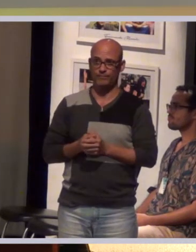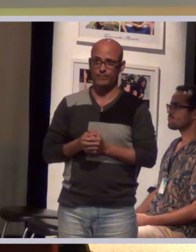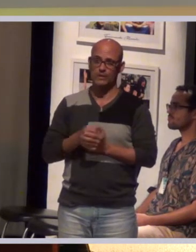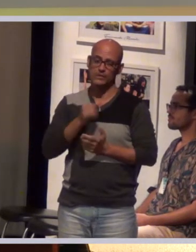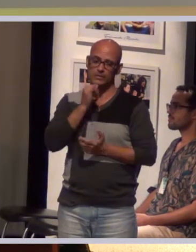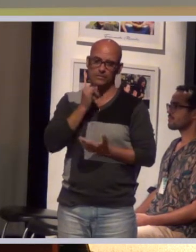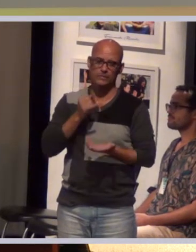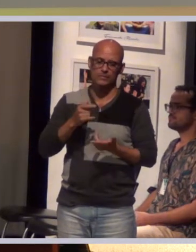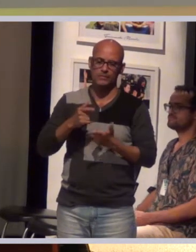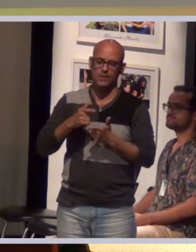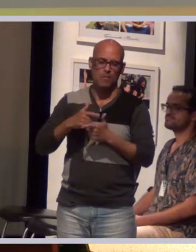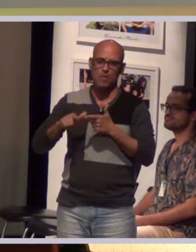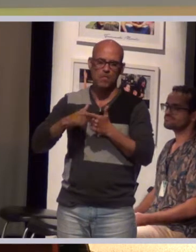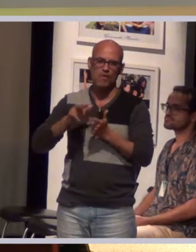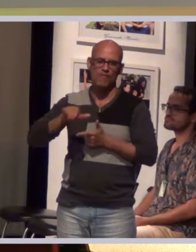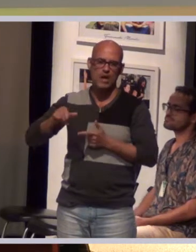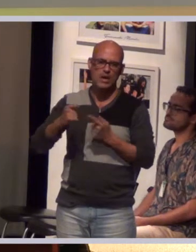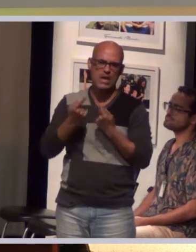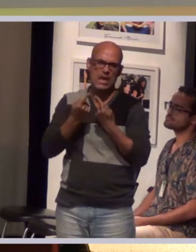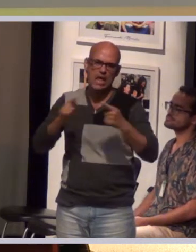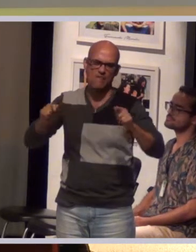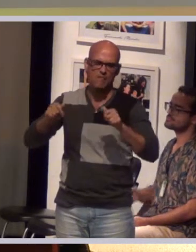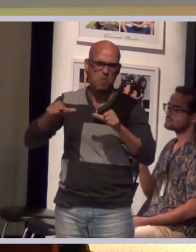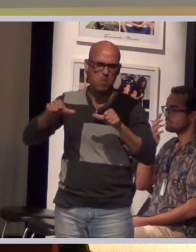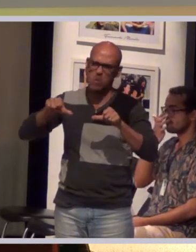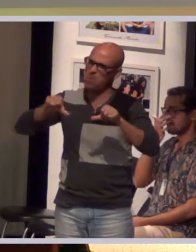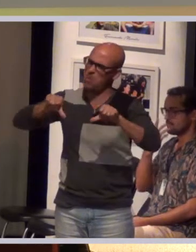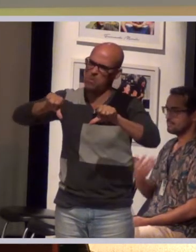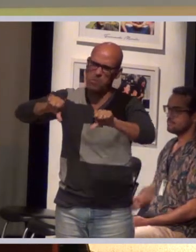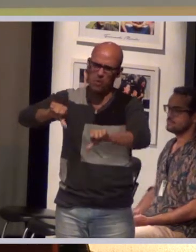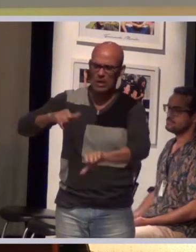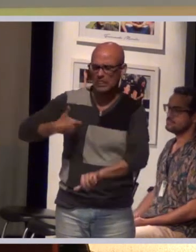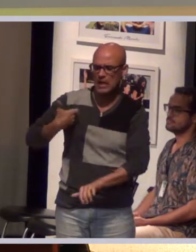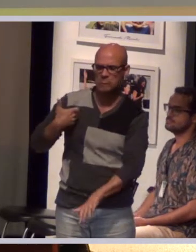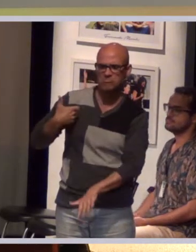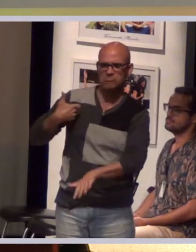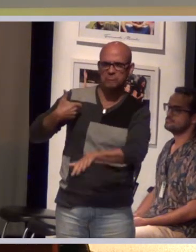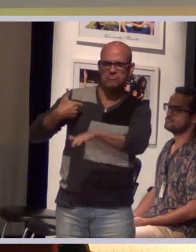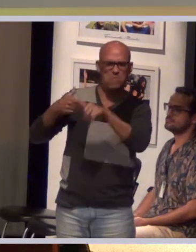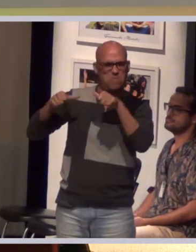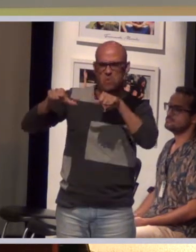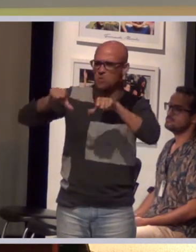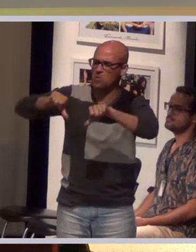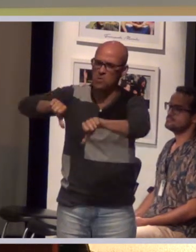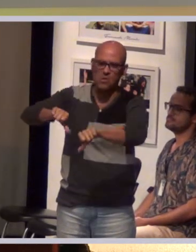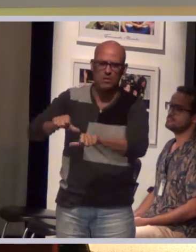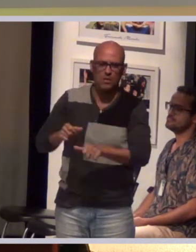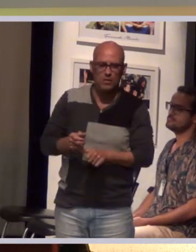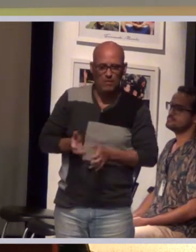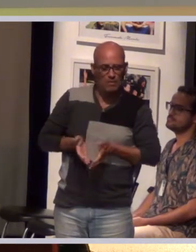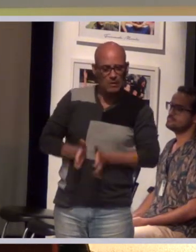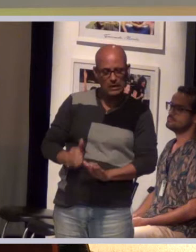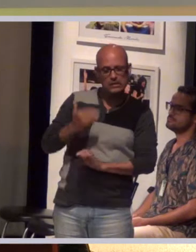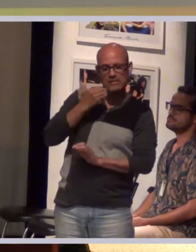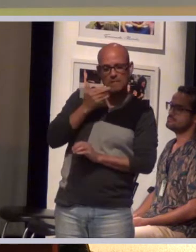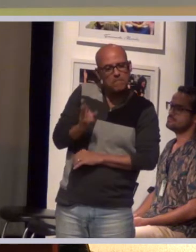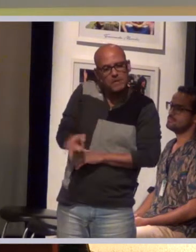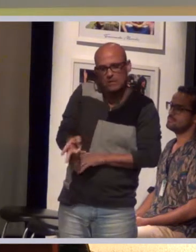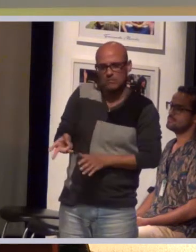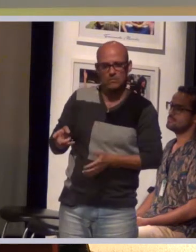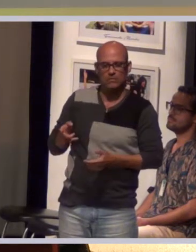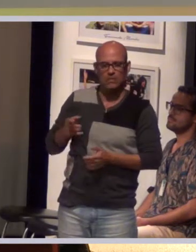não tem um agravamento conforme o envelhecimento, né, o crescimento da